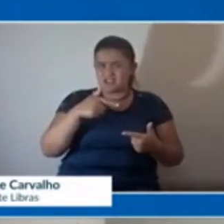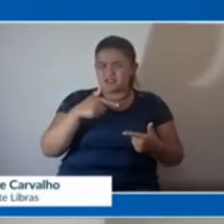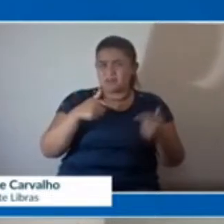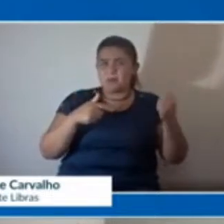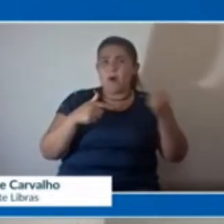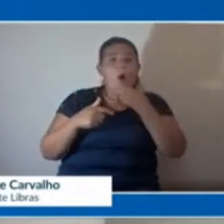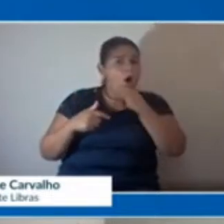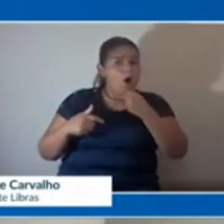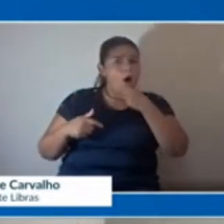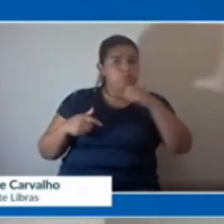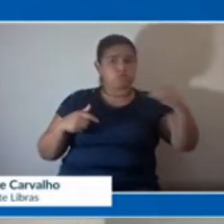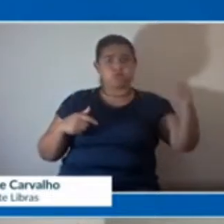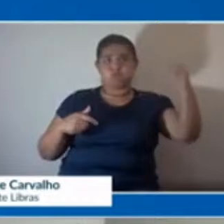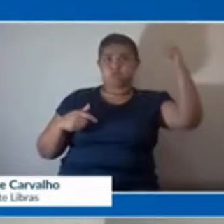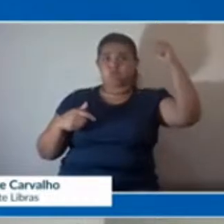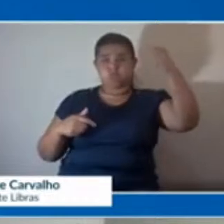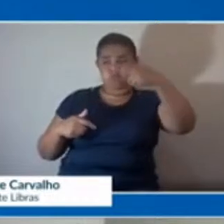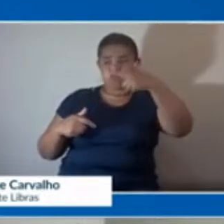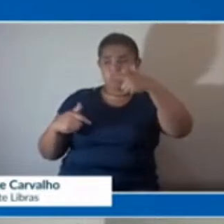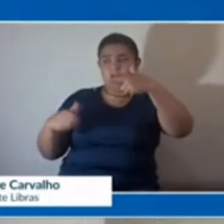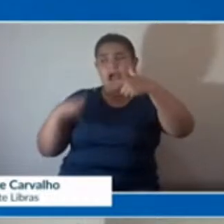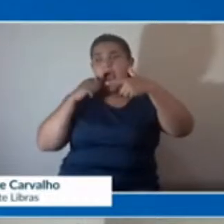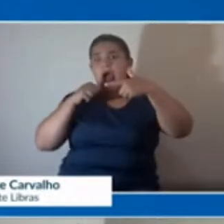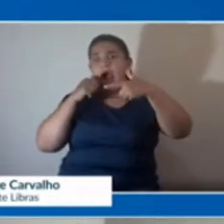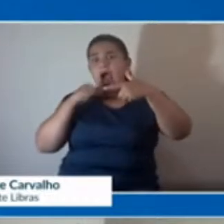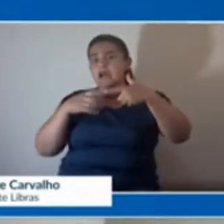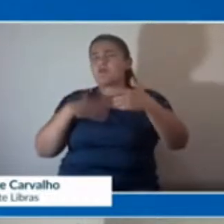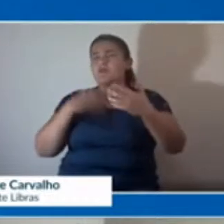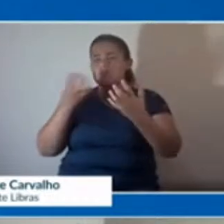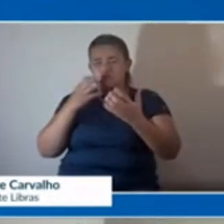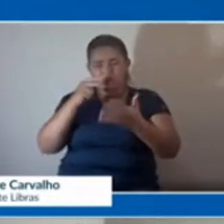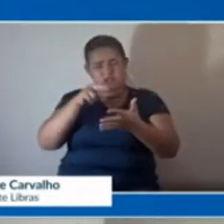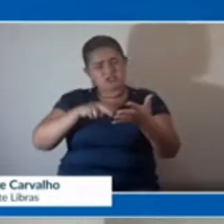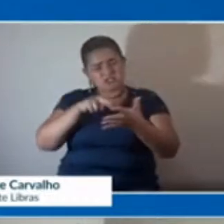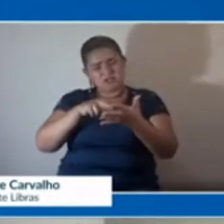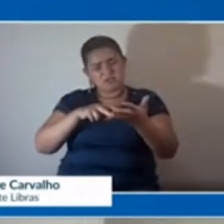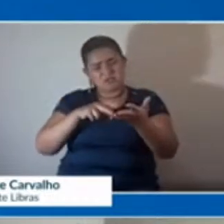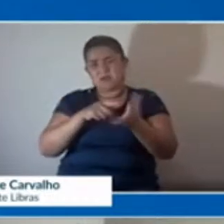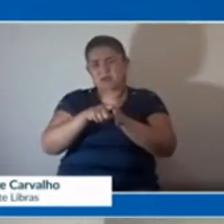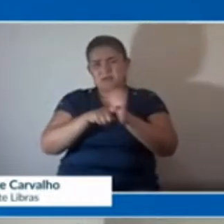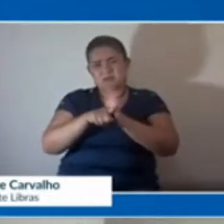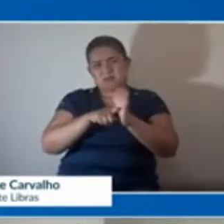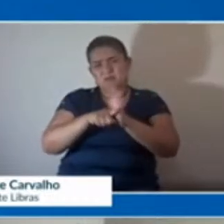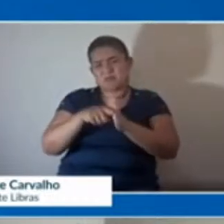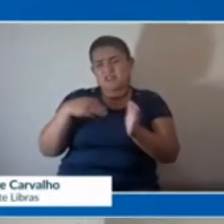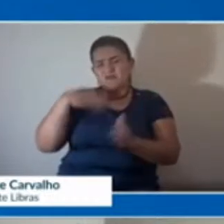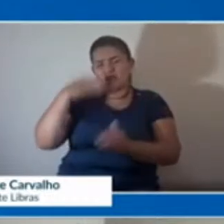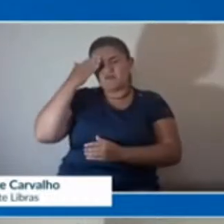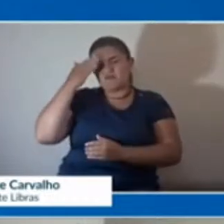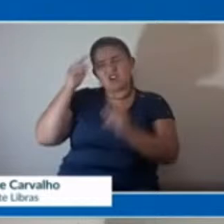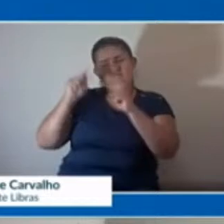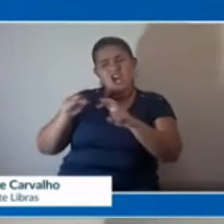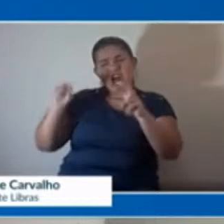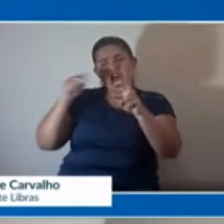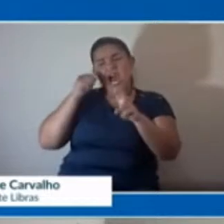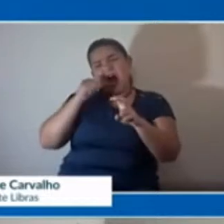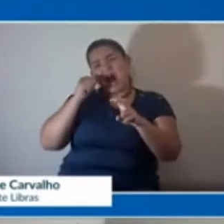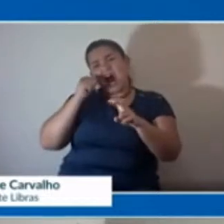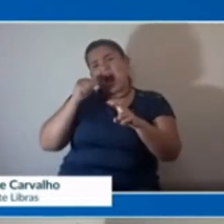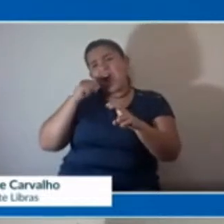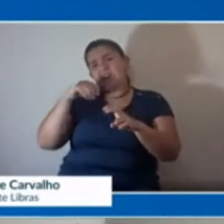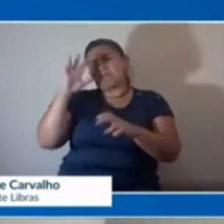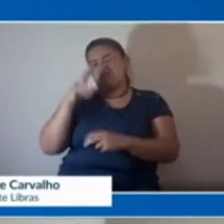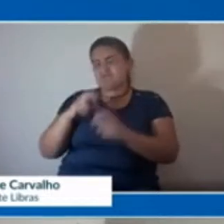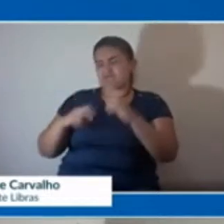algumas pesquisas que eu li, existe também alguns nichos em que as mulheres são mais mal vistas, como, por